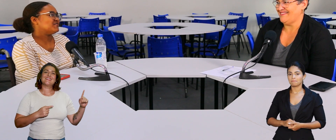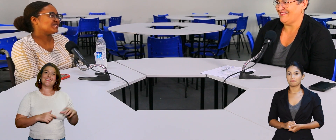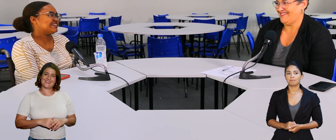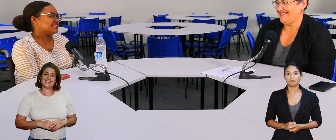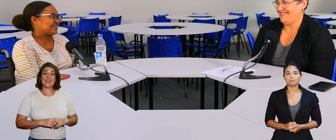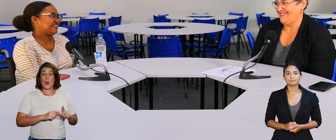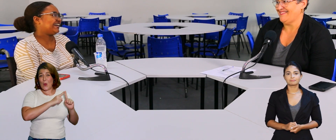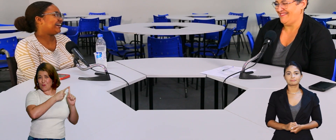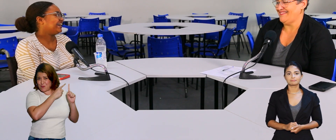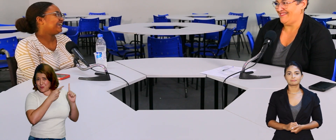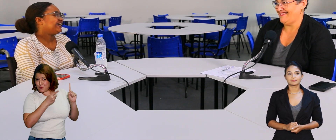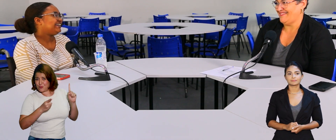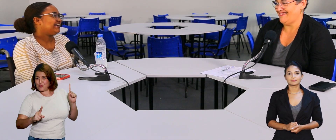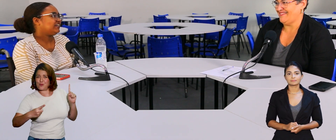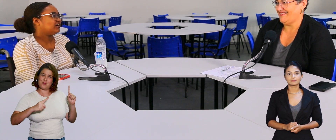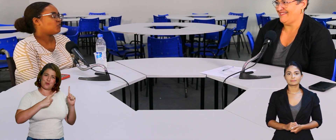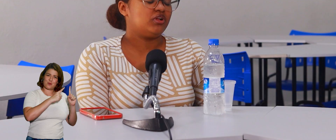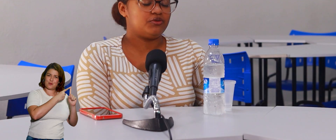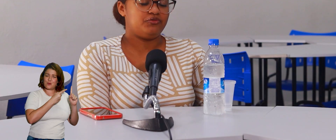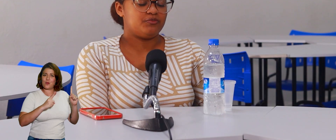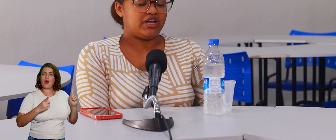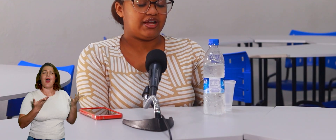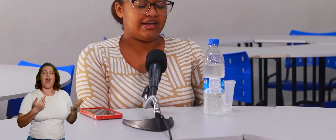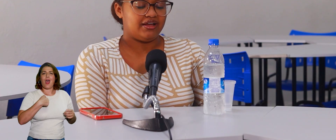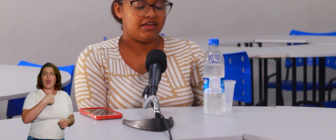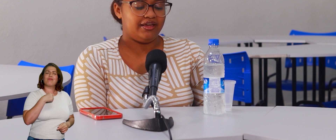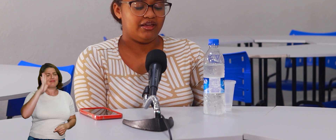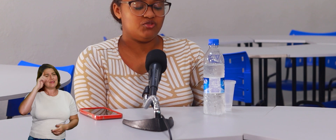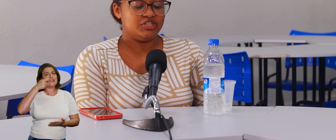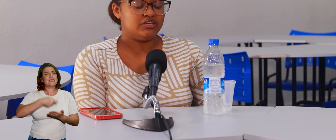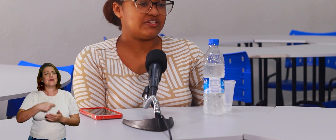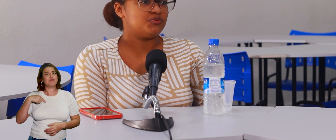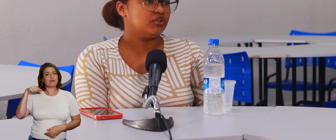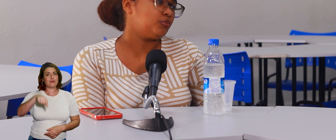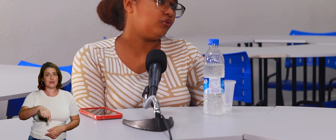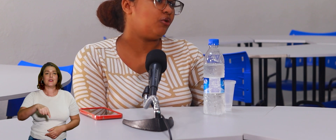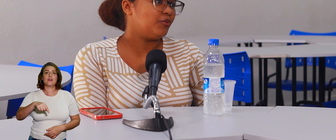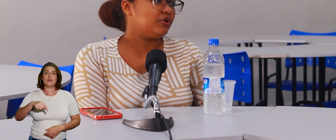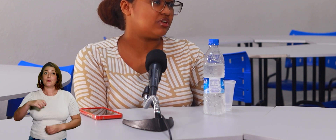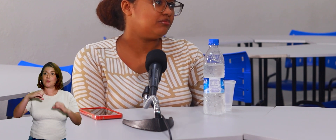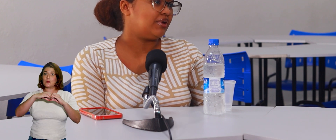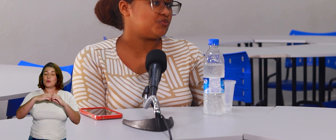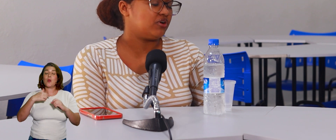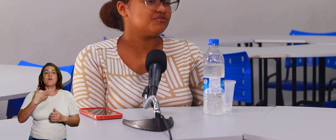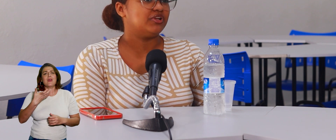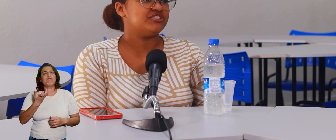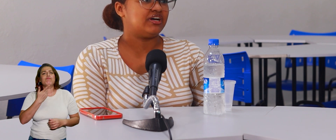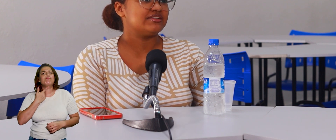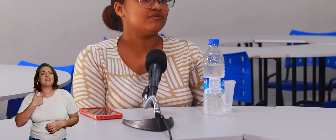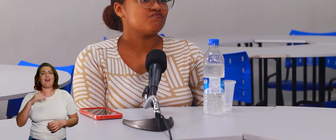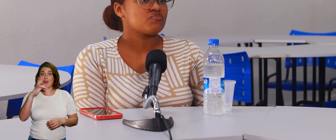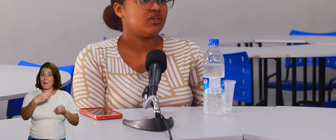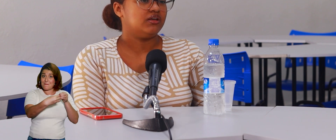É um caminhozinho para chegar lá. E quando eu vim para cá, de início a gente tentou procurar alguma coisa mais próximo